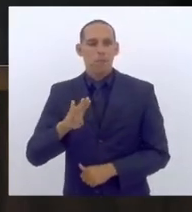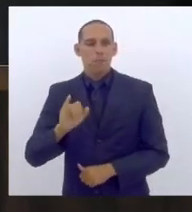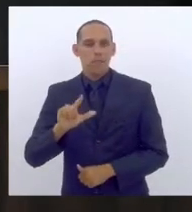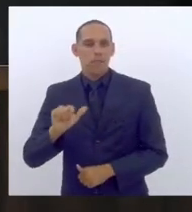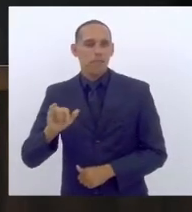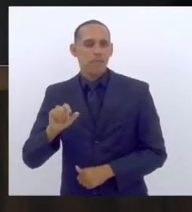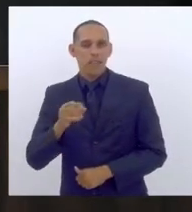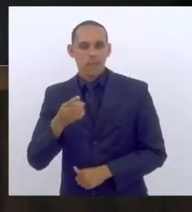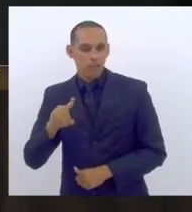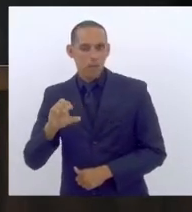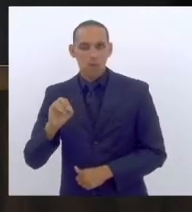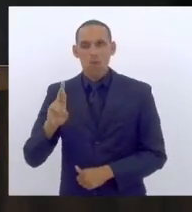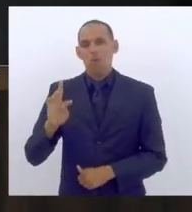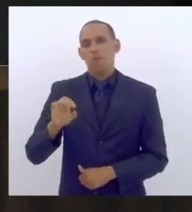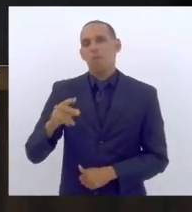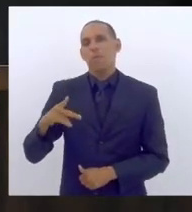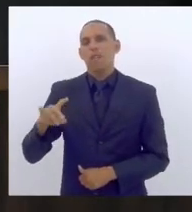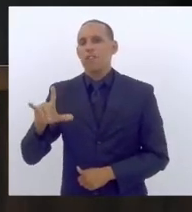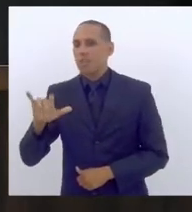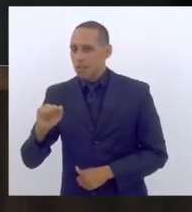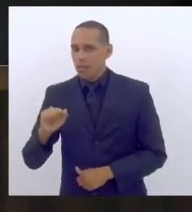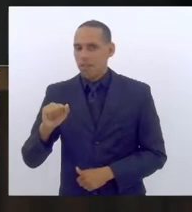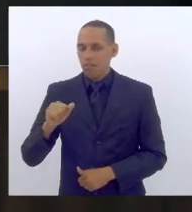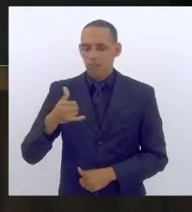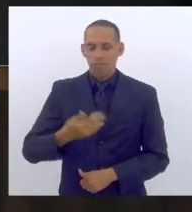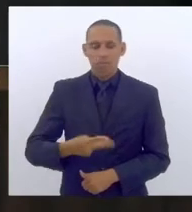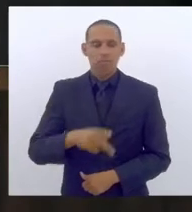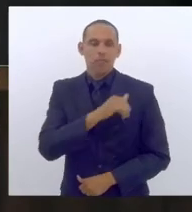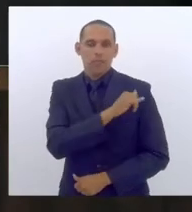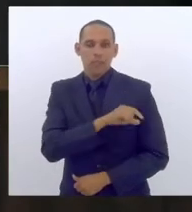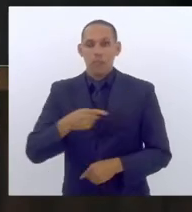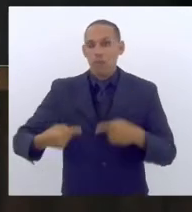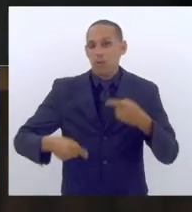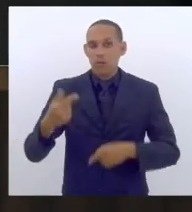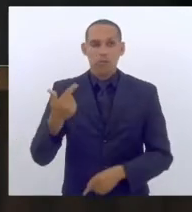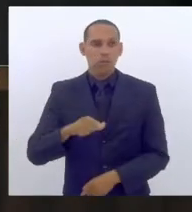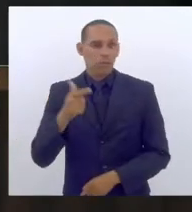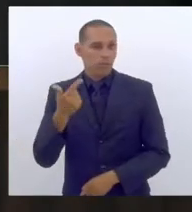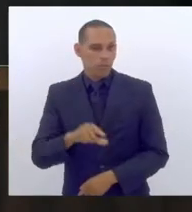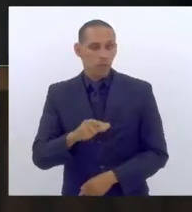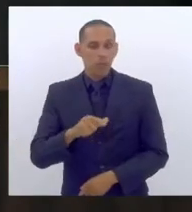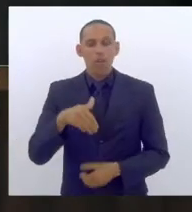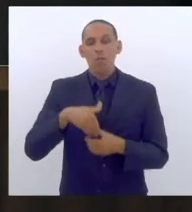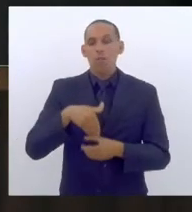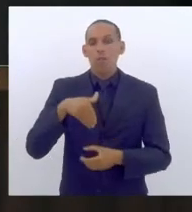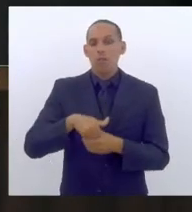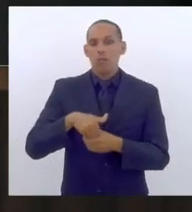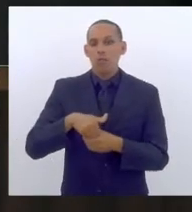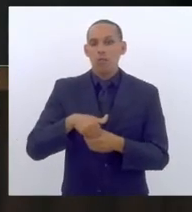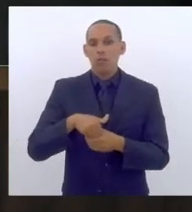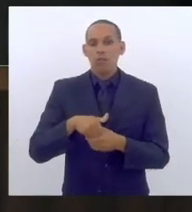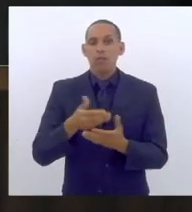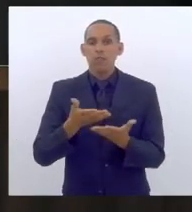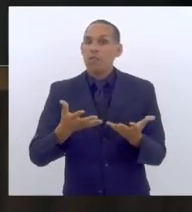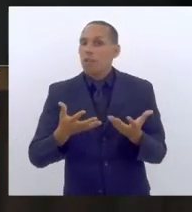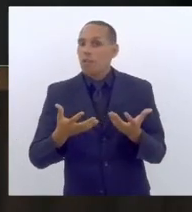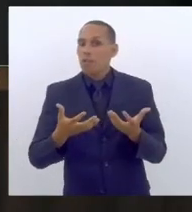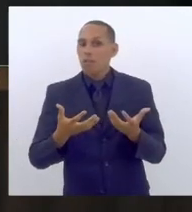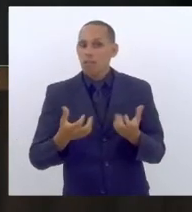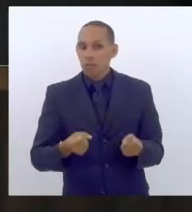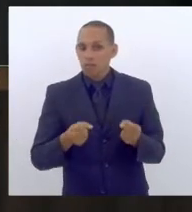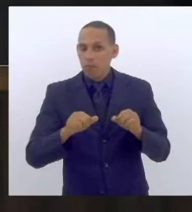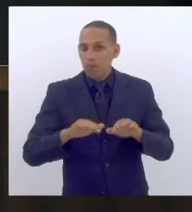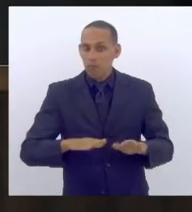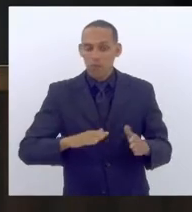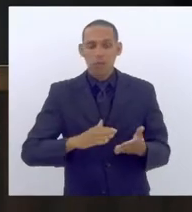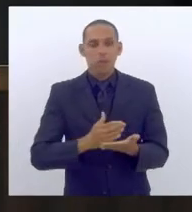da saúde do Estado do Rio de Janeiro da outras providências em discussão não havendo o que Queira discutir e sair da discussão em votação permaneça